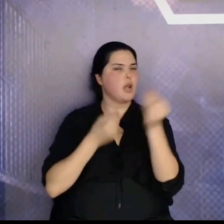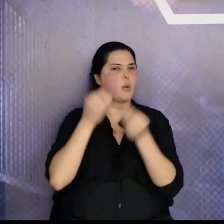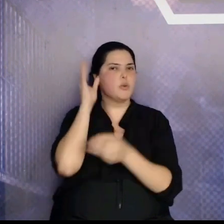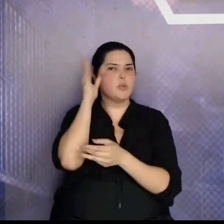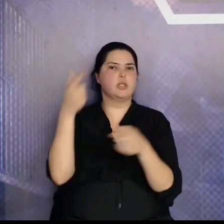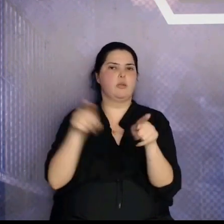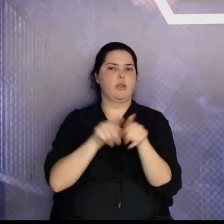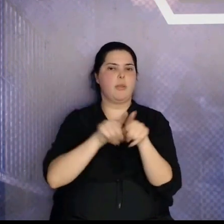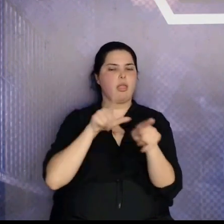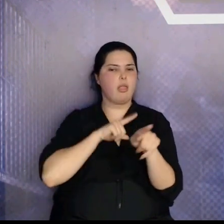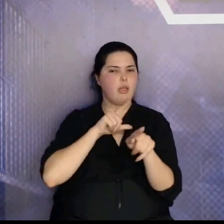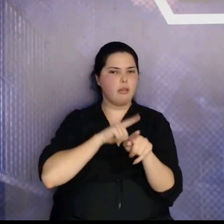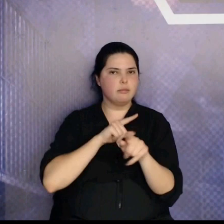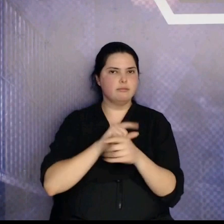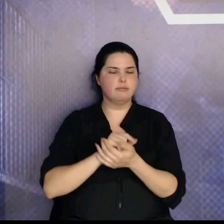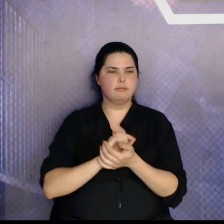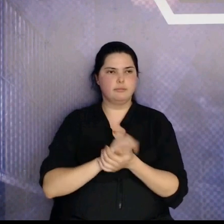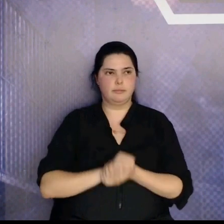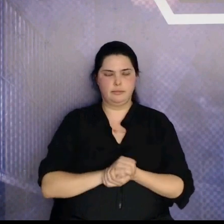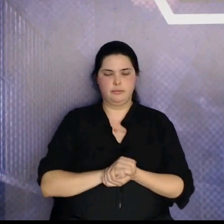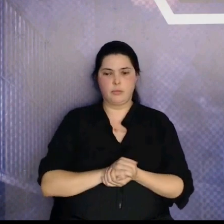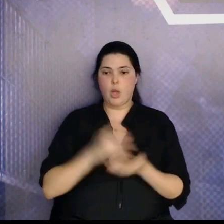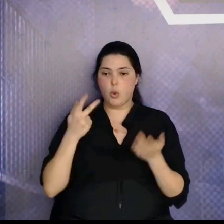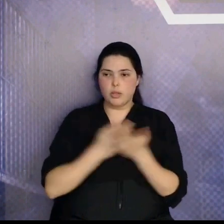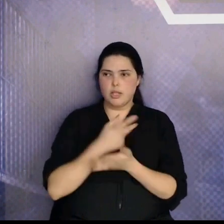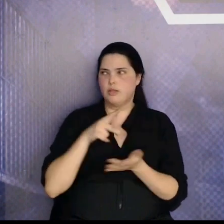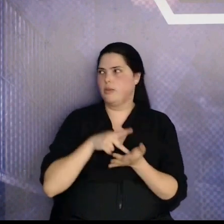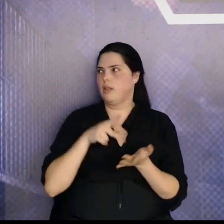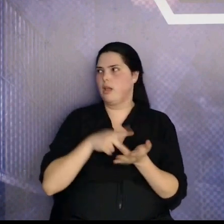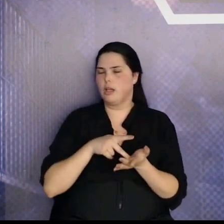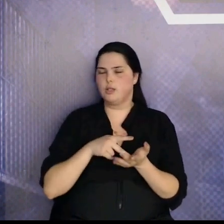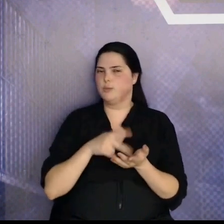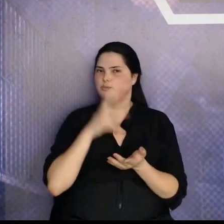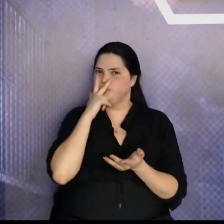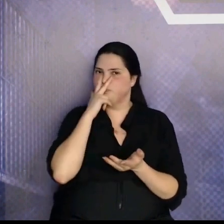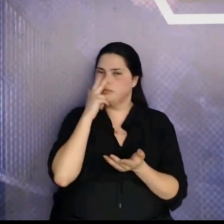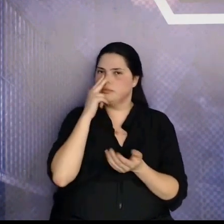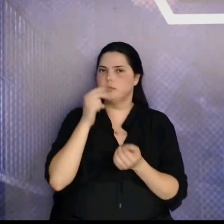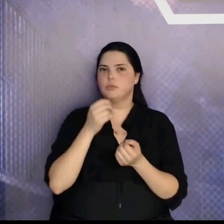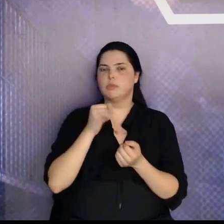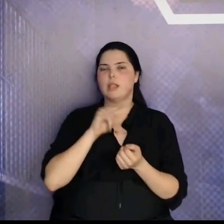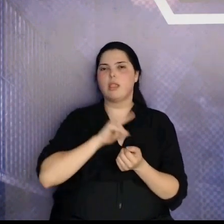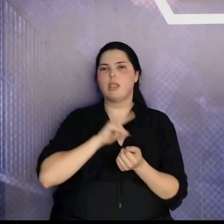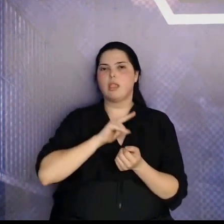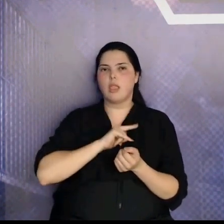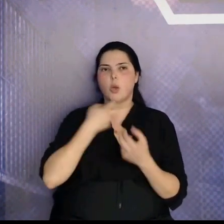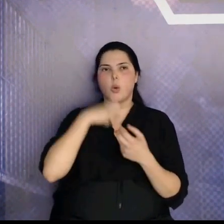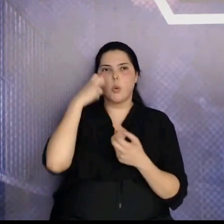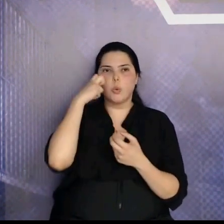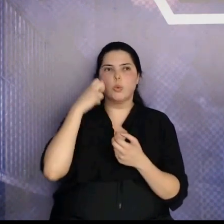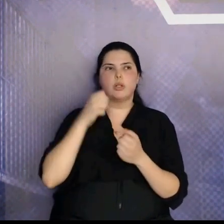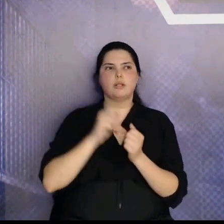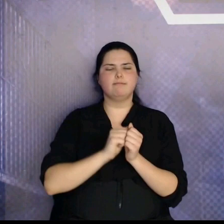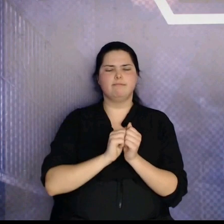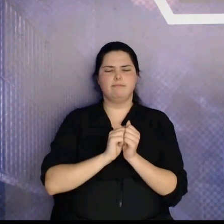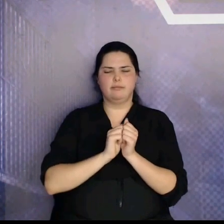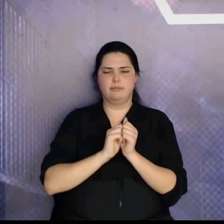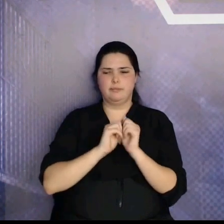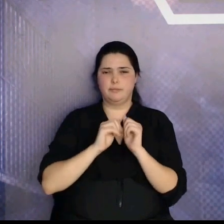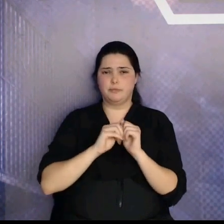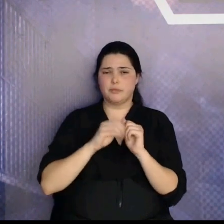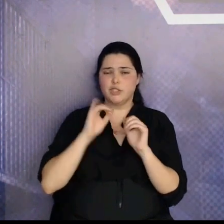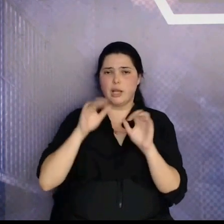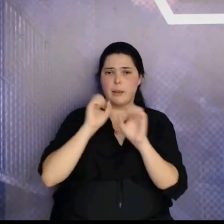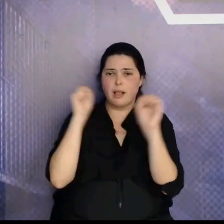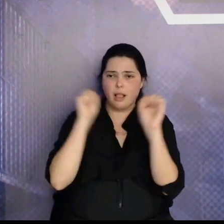engajamento. Exato. E isso acontece muito, sabe? Mesmo quando a gente tem uma cultura já bem